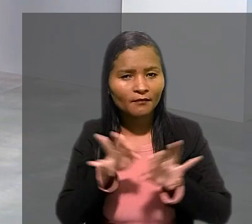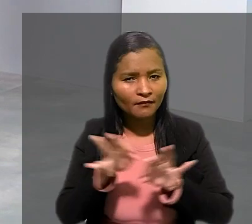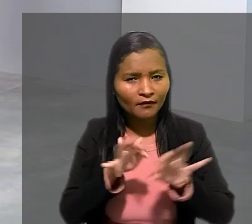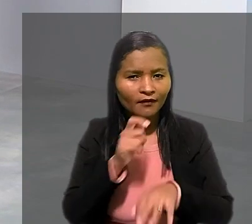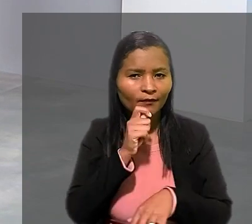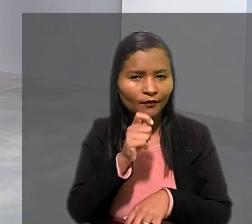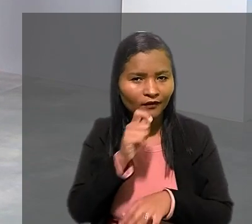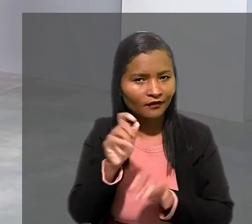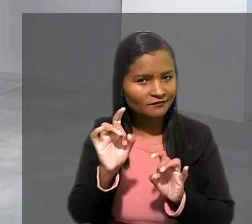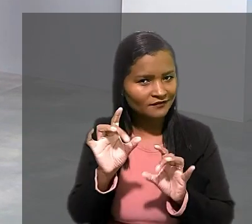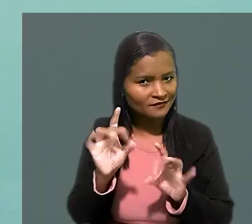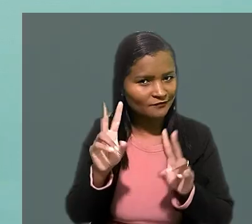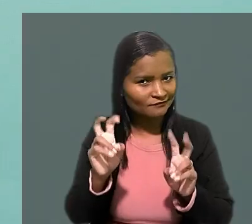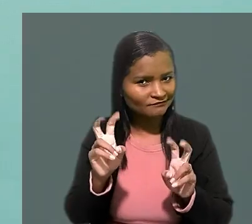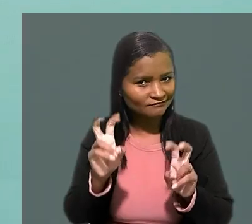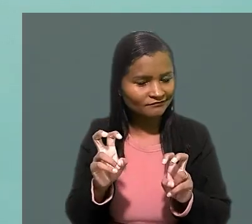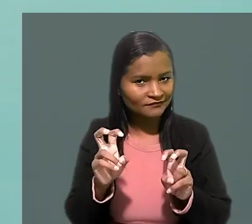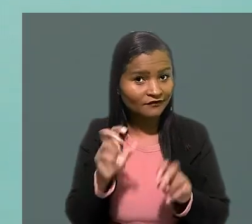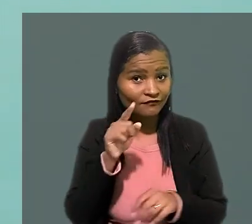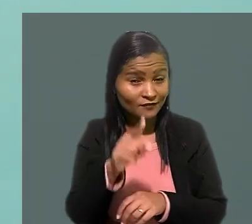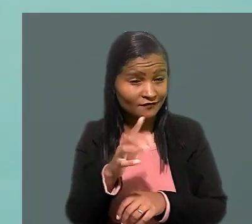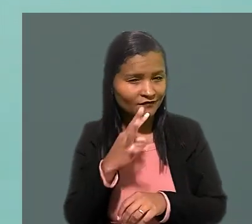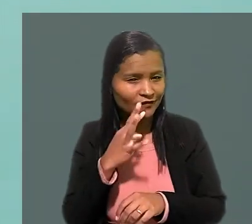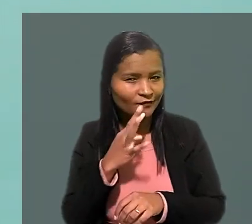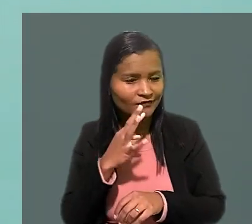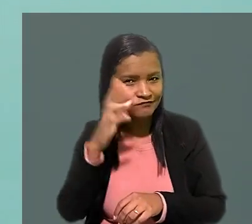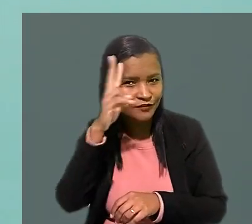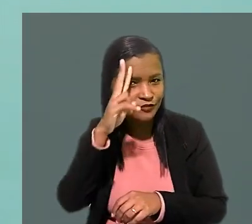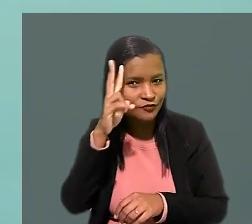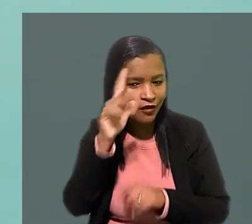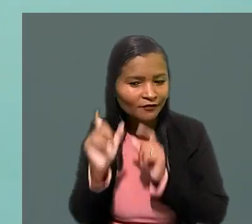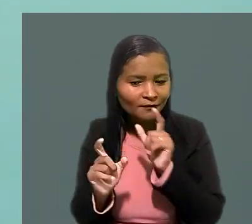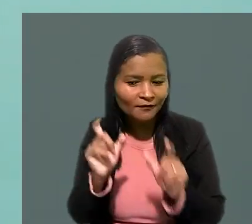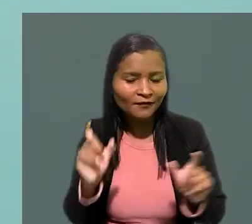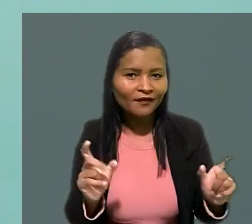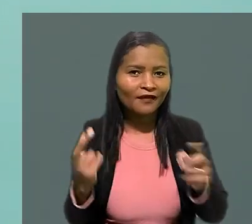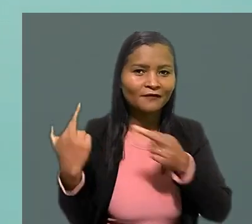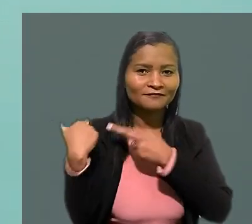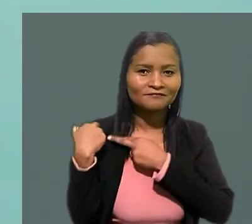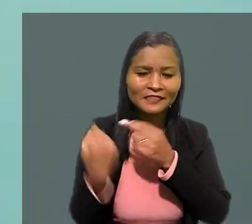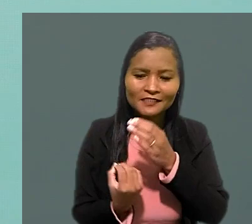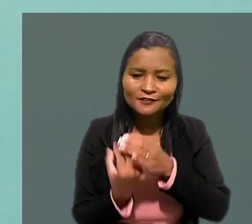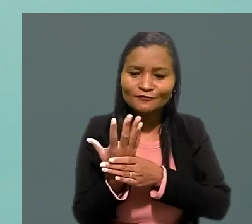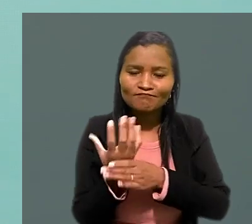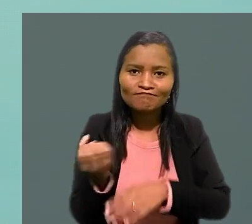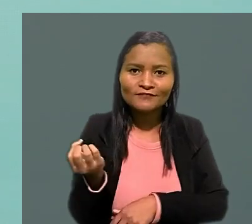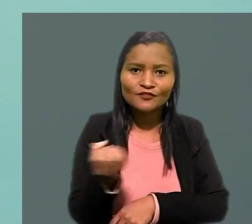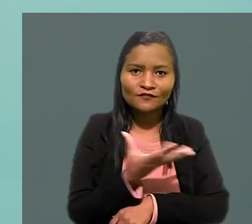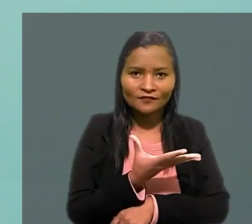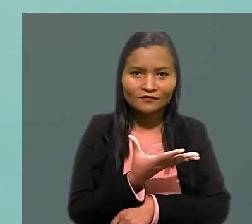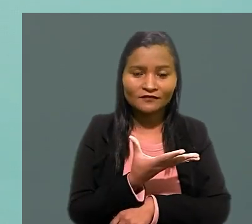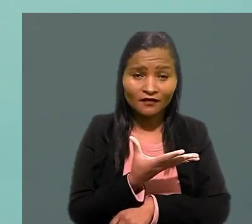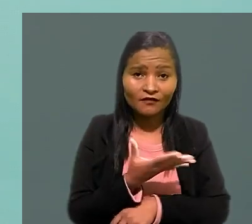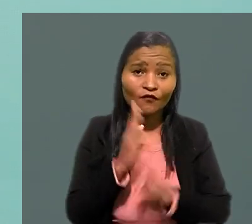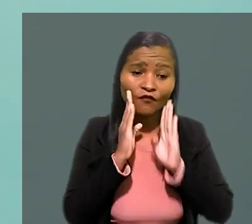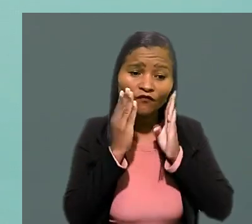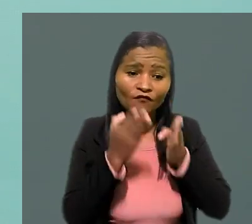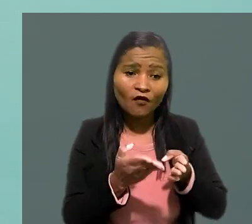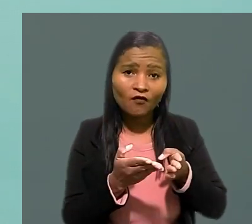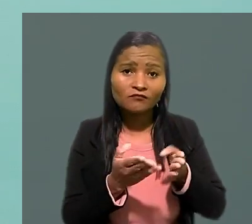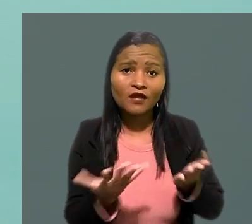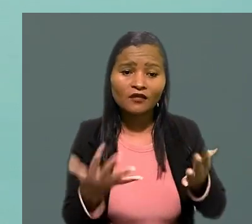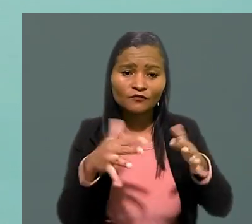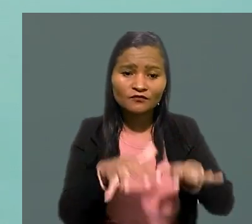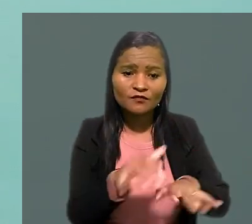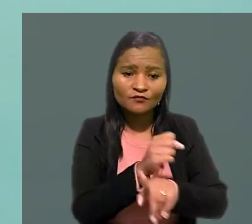reportagem especial sobre o assunto. Você vai conhecer histórias de pessoas responsáveis por criações inovadoras, voltadas à